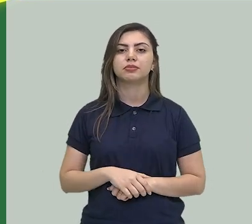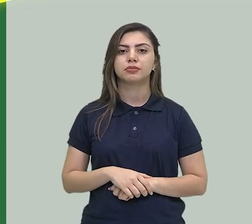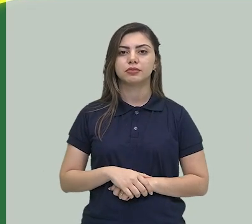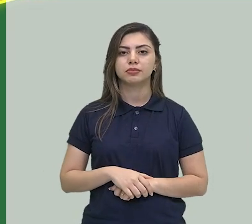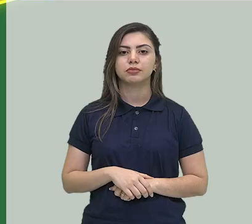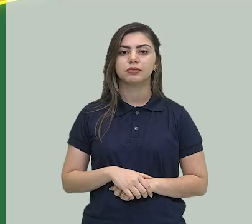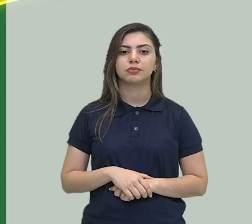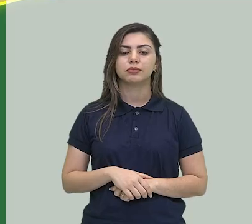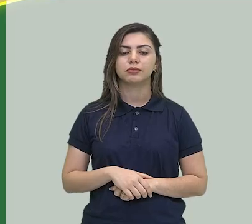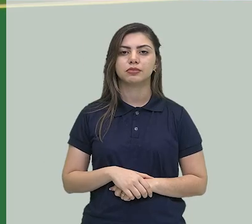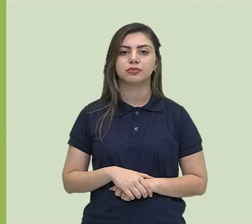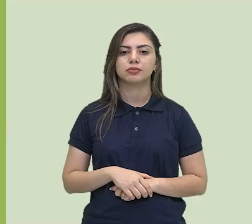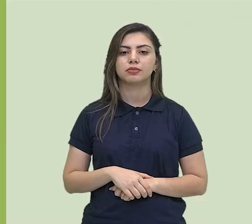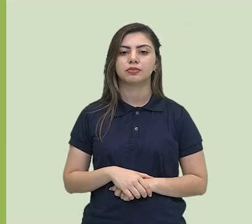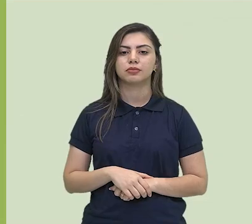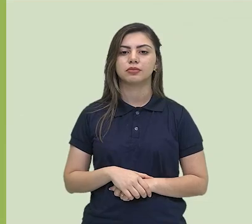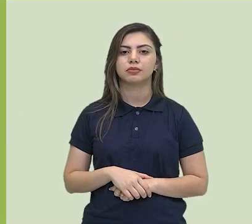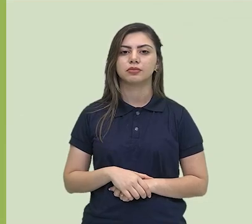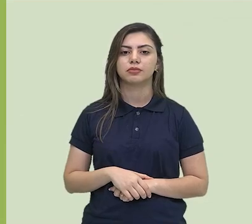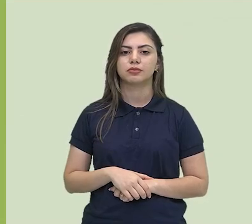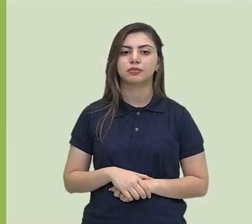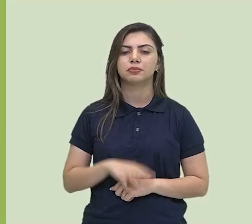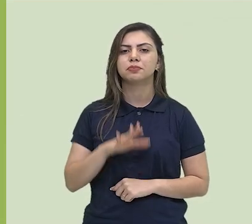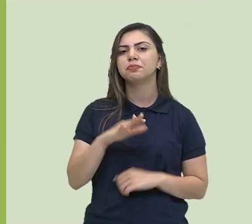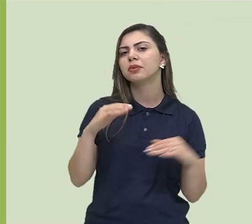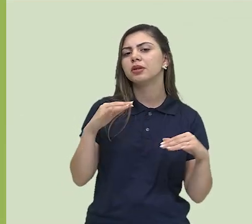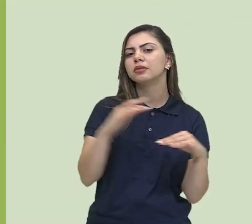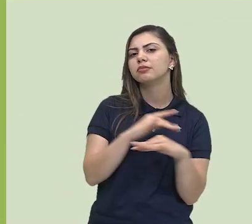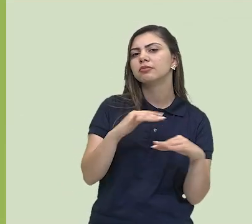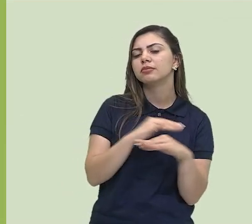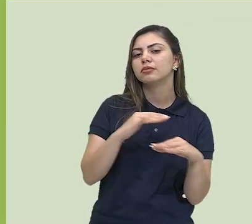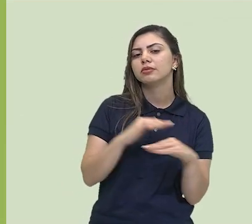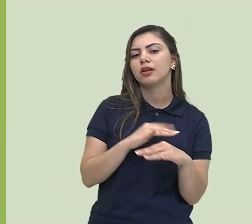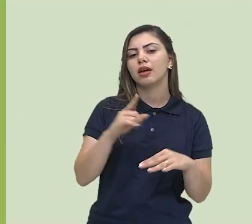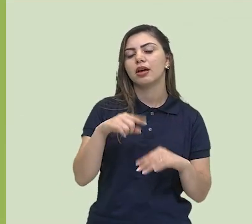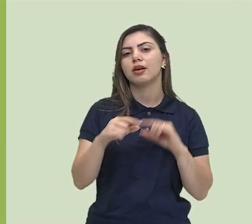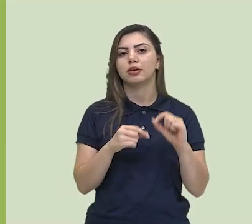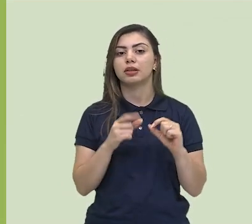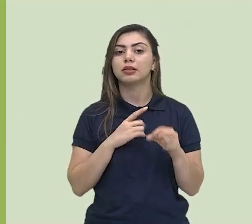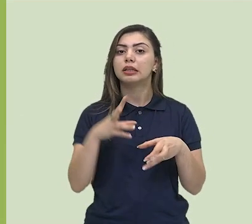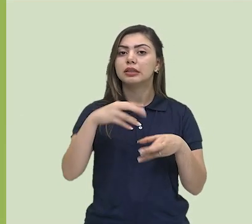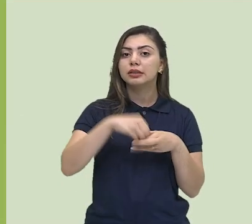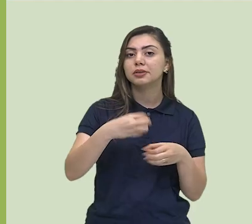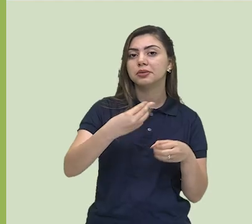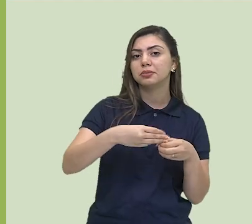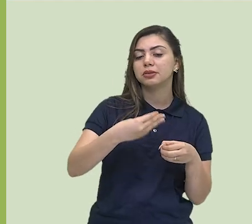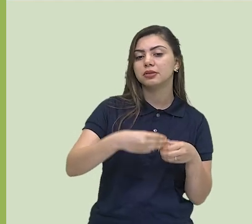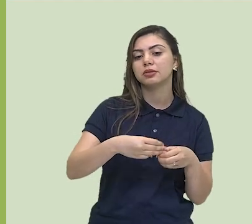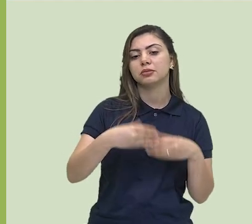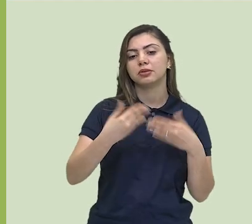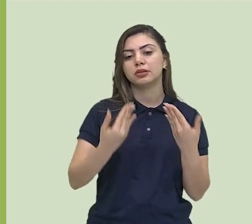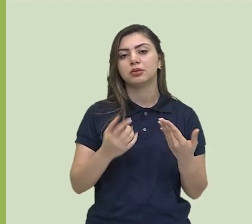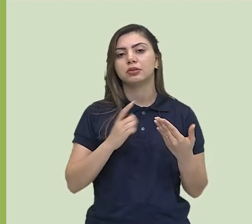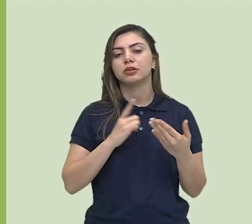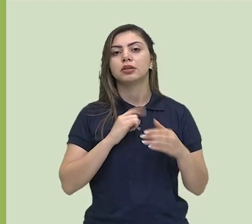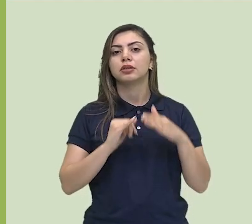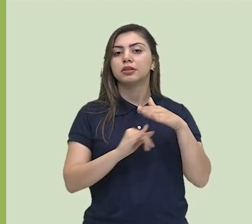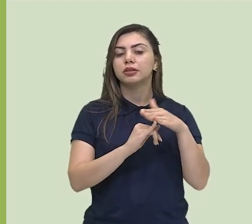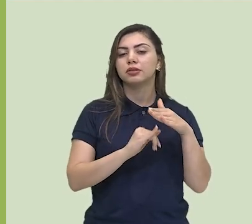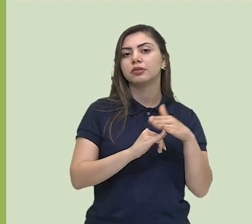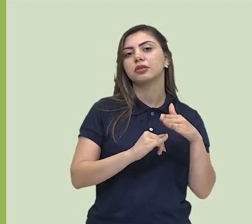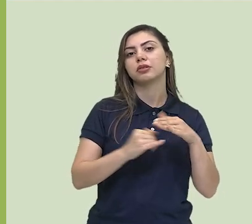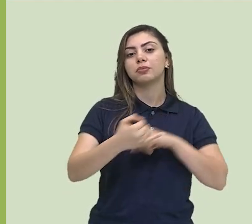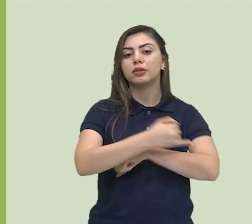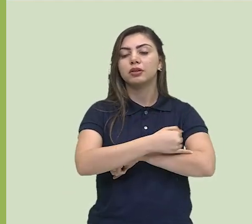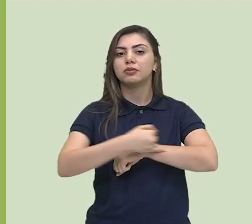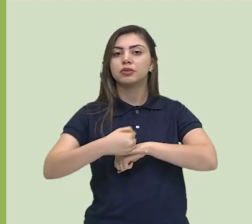Cidade é uma parcela do município, geralmente com infraestrutura e